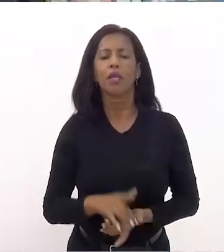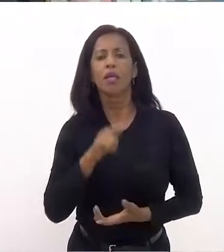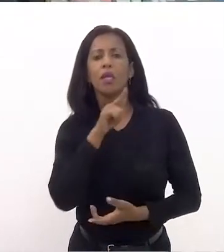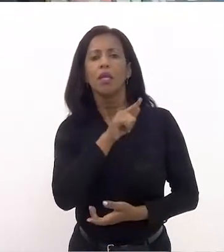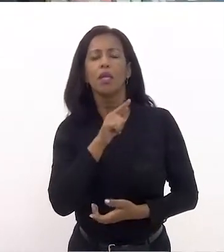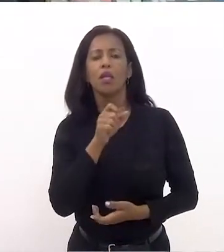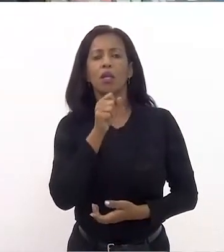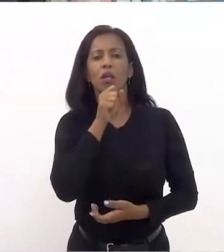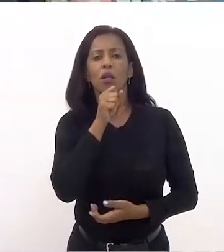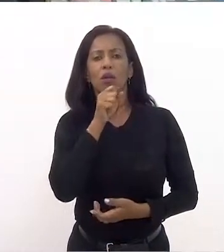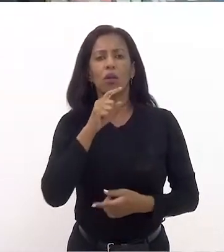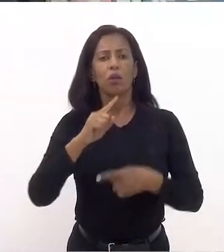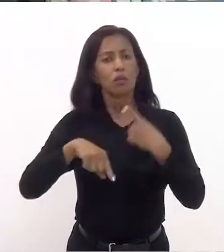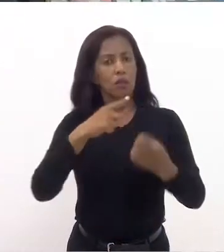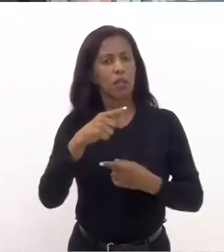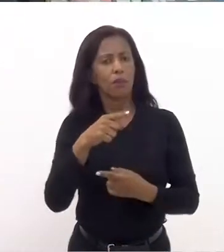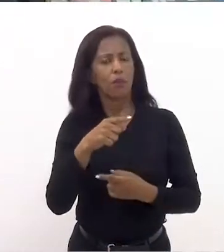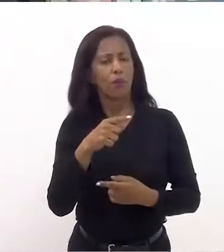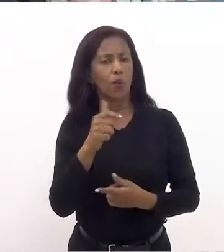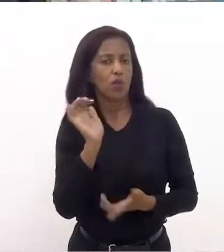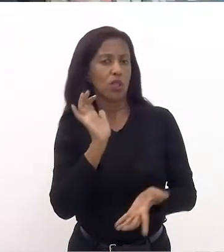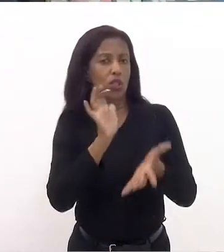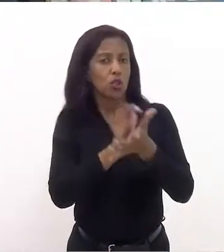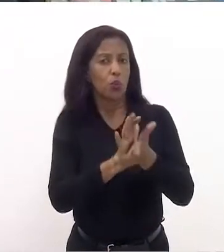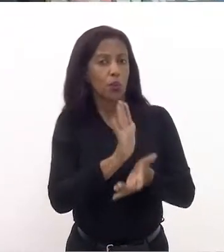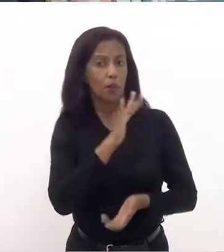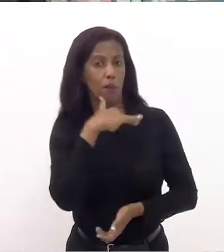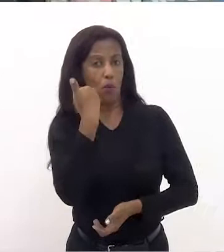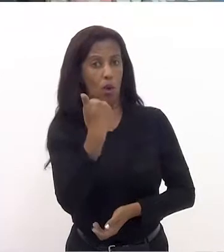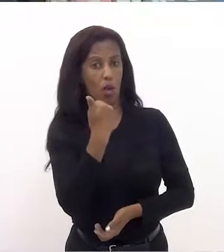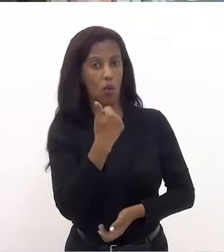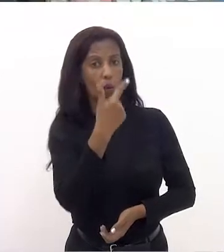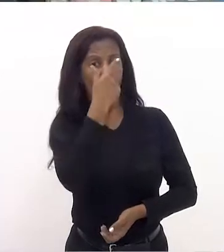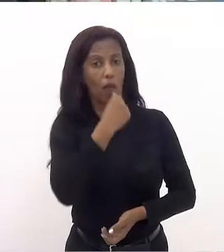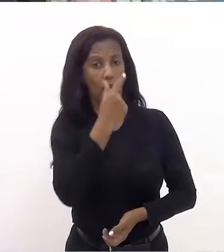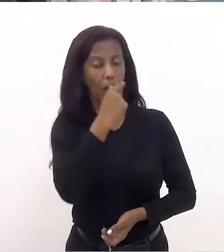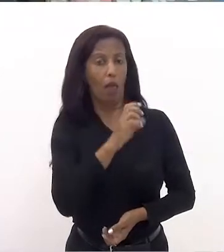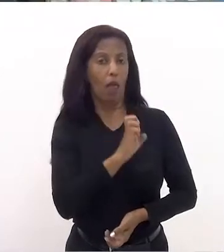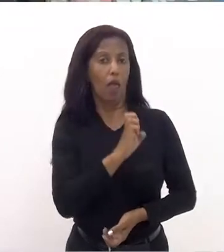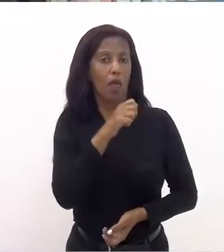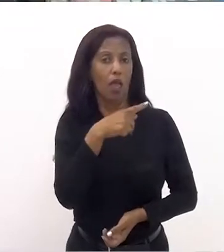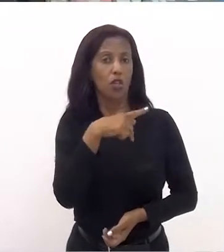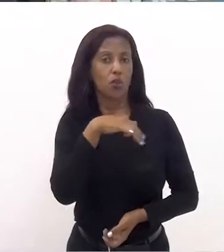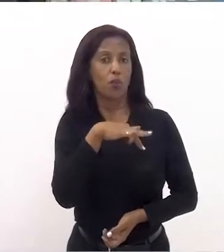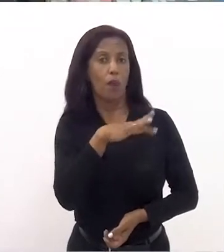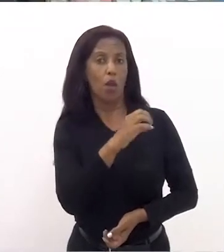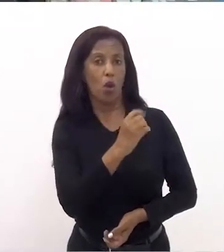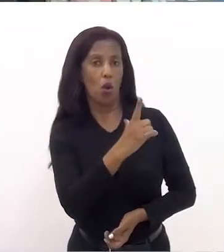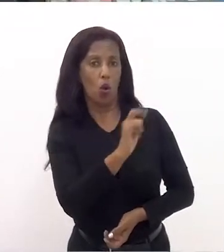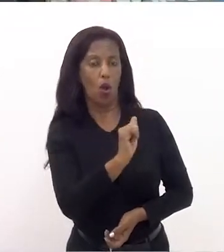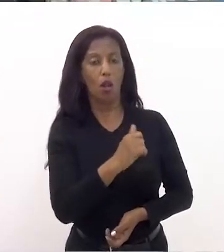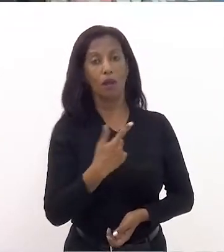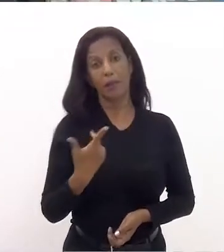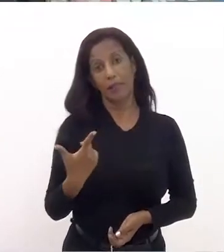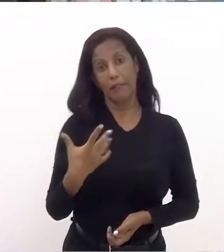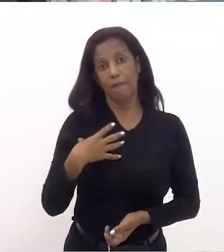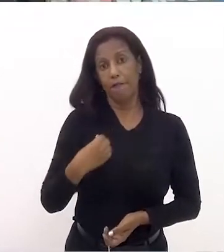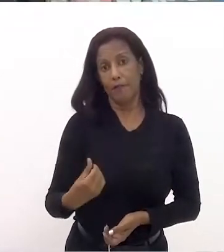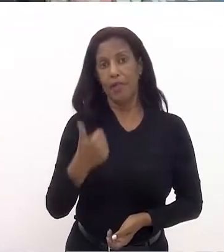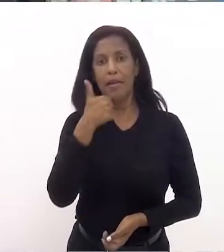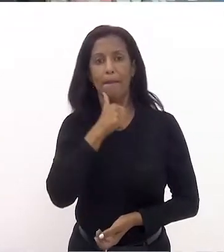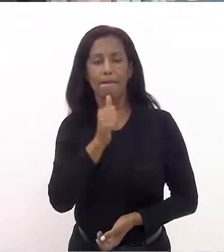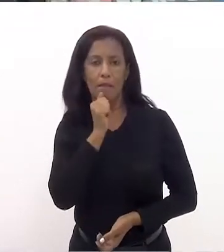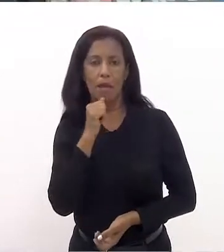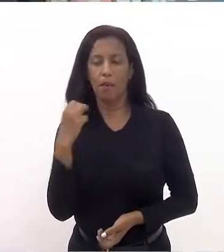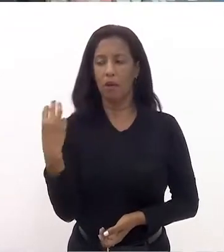E ele, depois que a mulher dele morreu, com a gripe espanhola, ele saiu de casa e as filhas, que era minha mãe